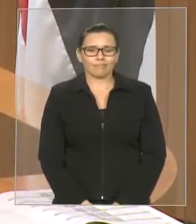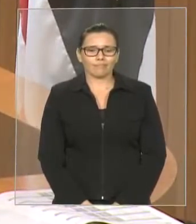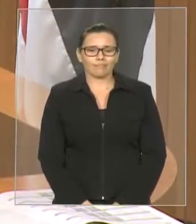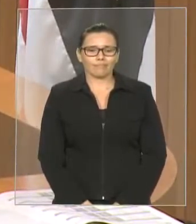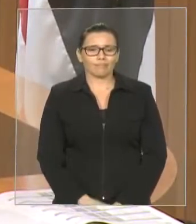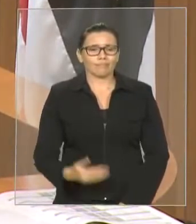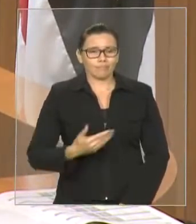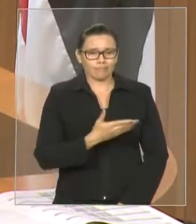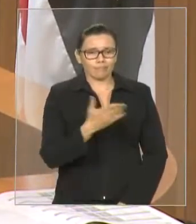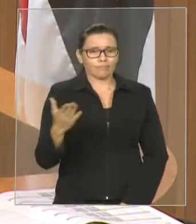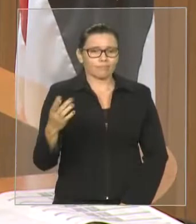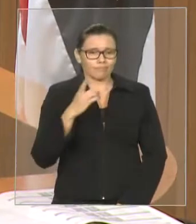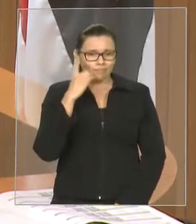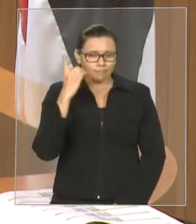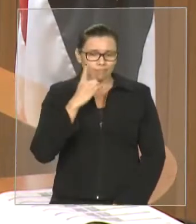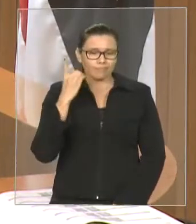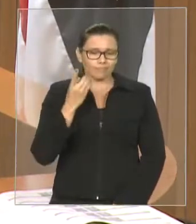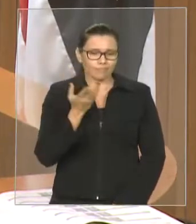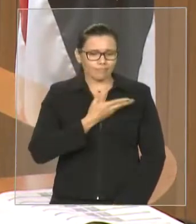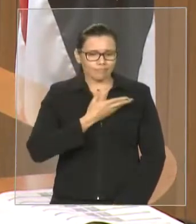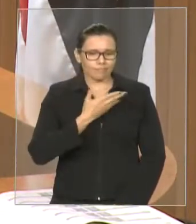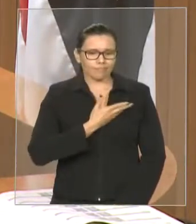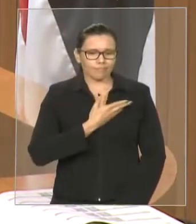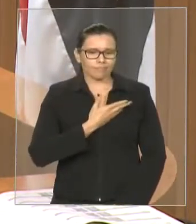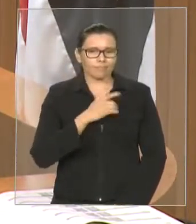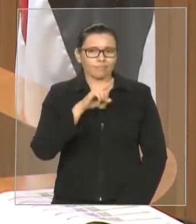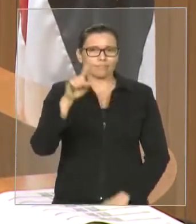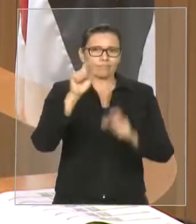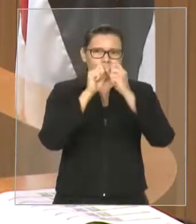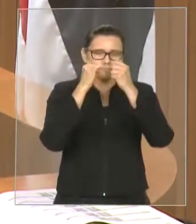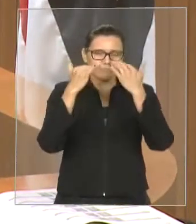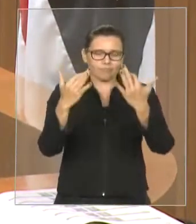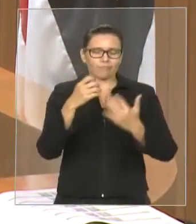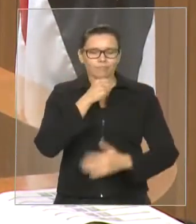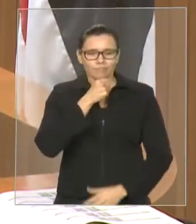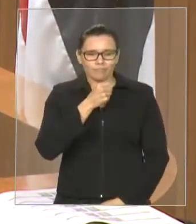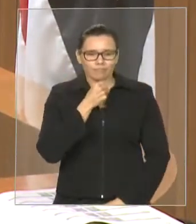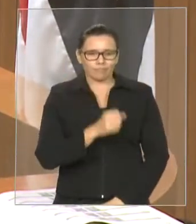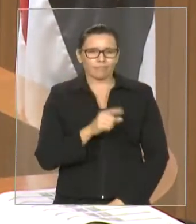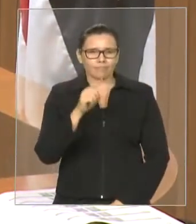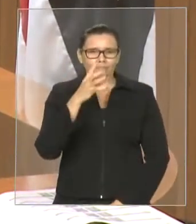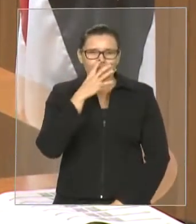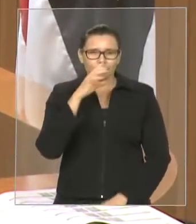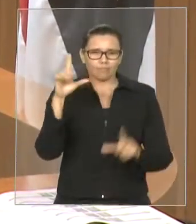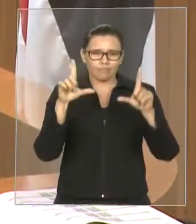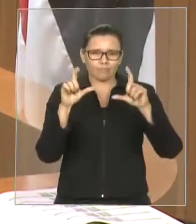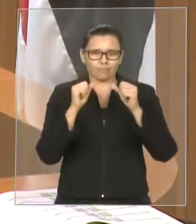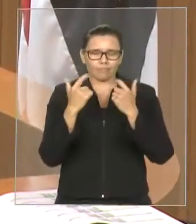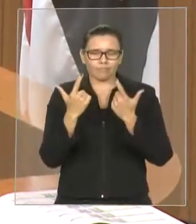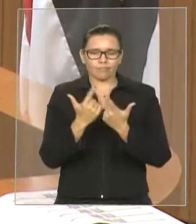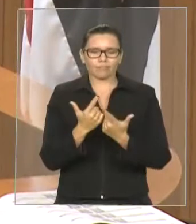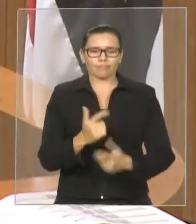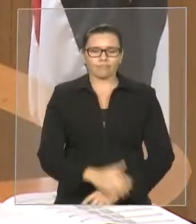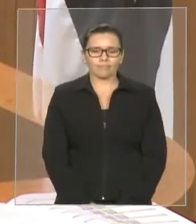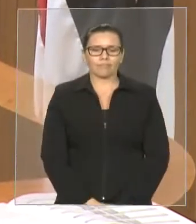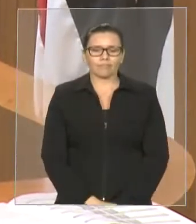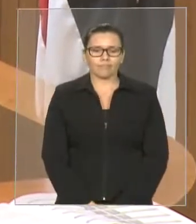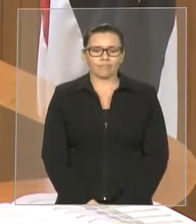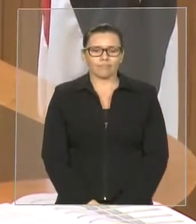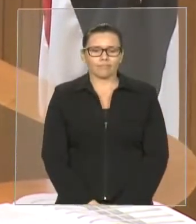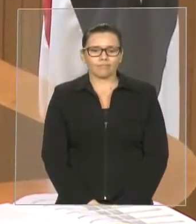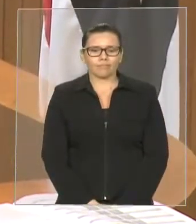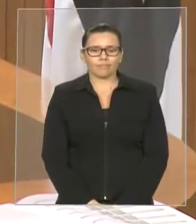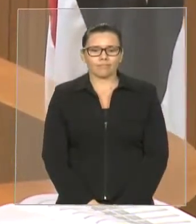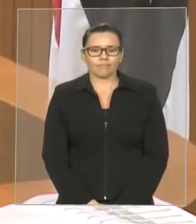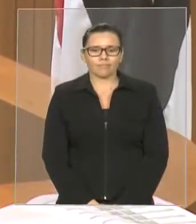pares desta casa, galeria, imprensa, telespectadores da TV Assembleia. Senhores,